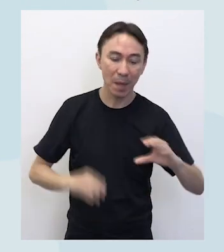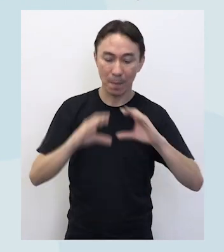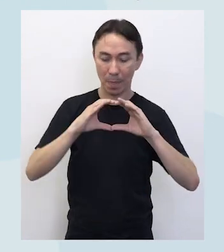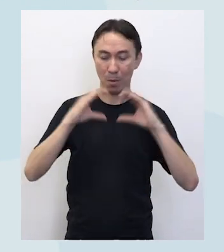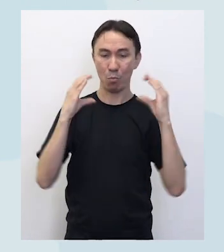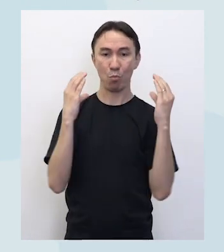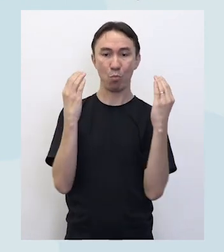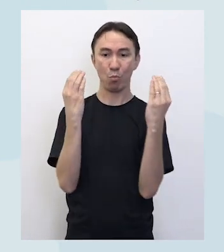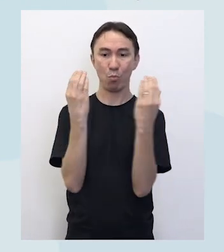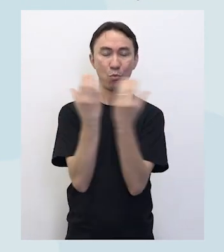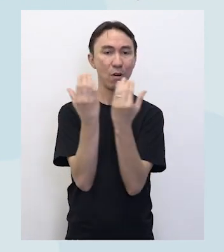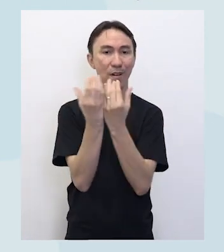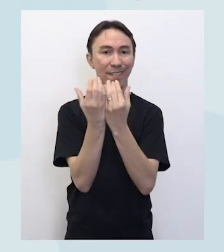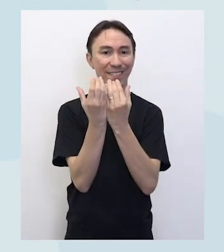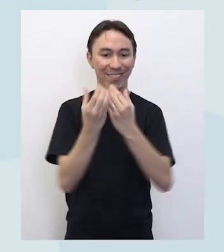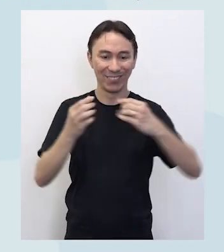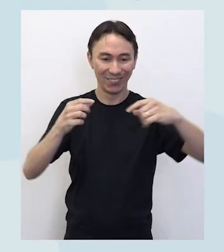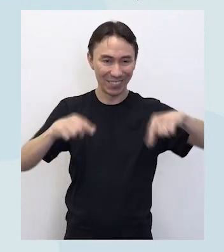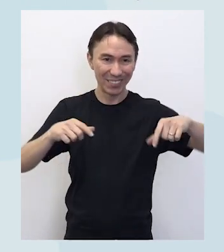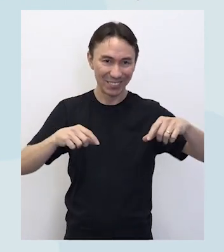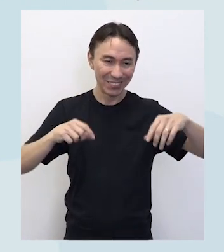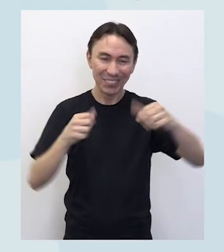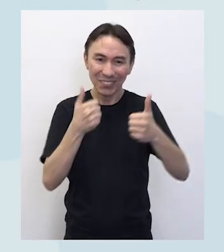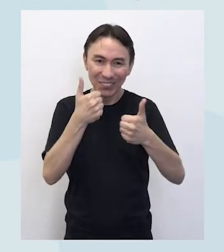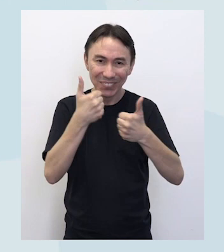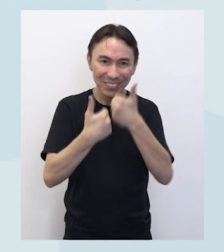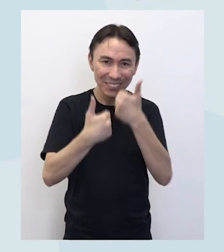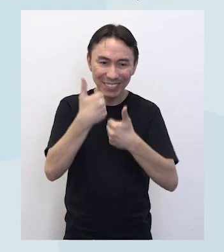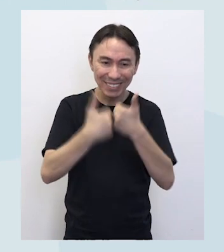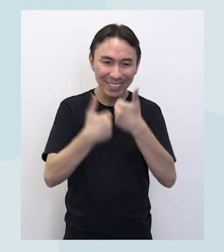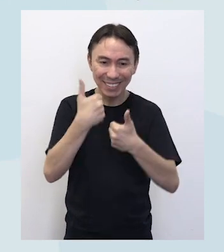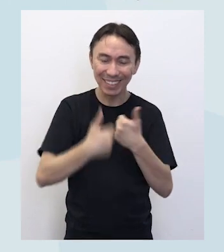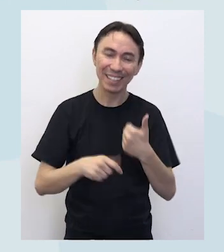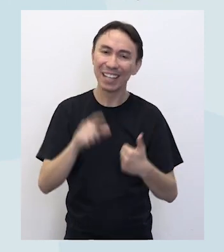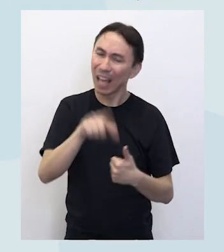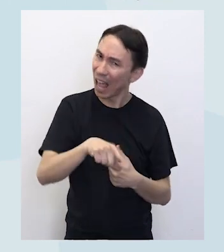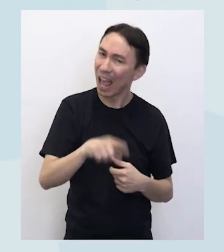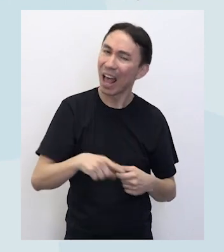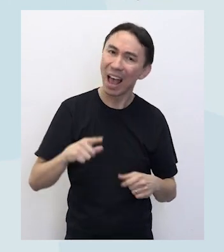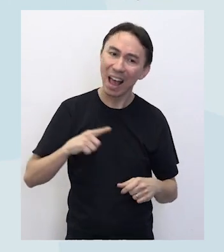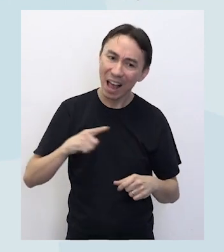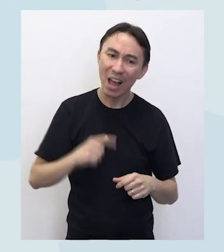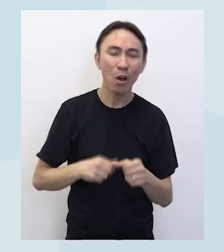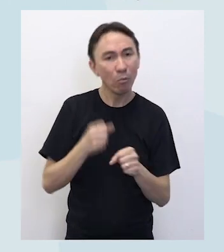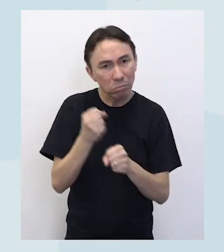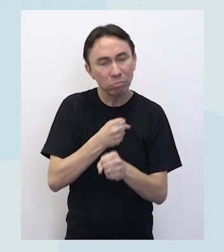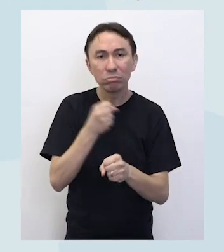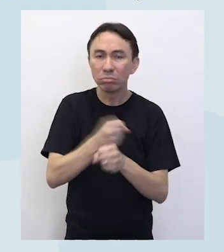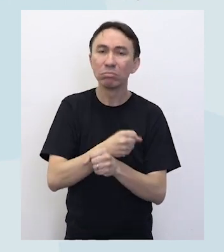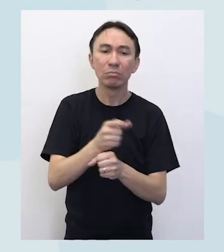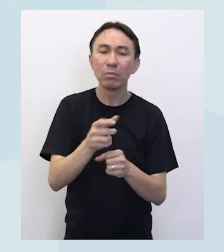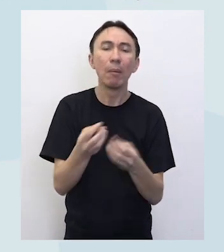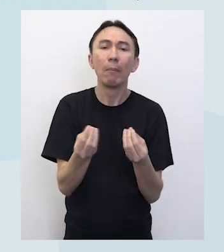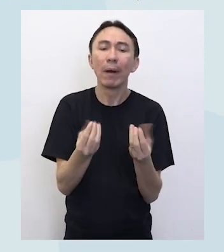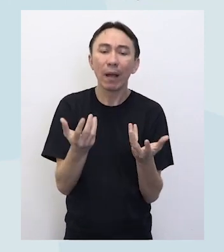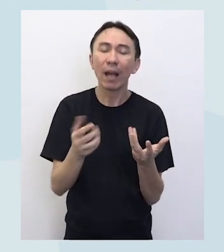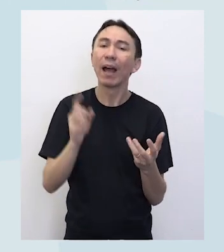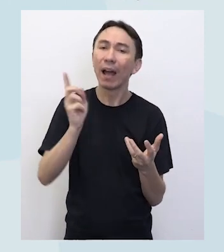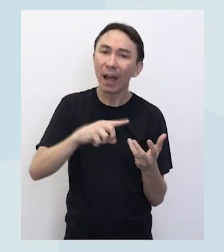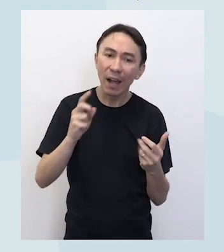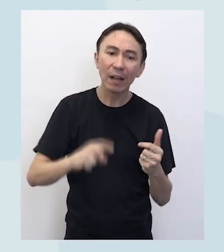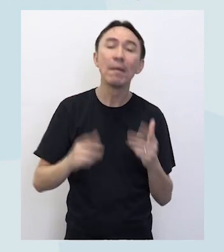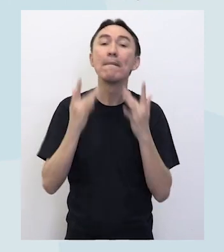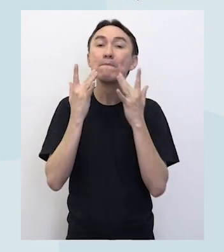Mas por que a gente fala que é um teatro de arena? Porque ele já foi construído desta forma para abrigar peças teatrais,